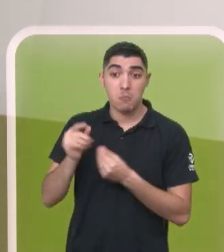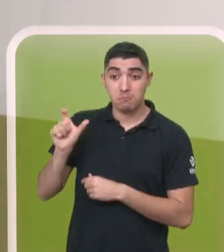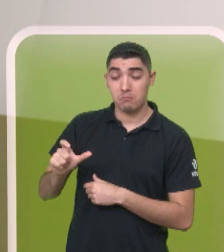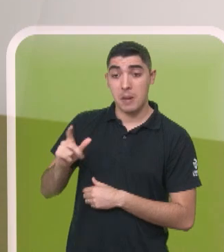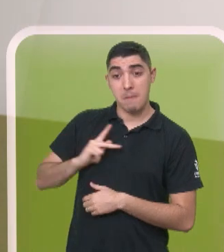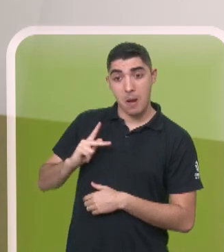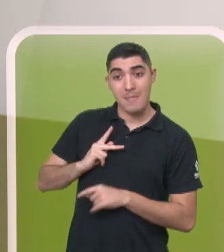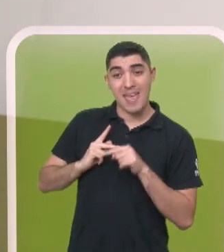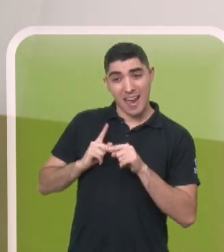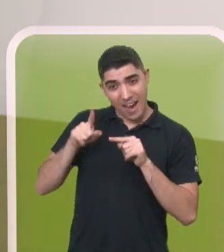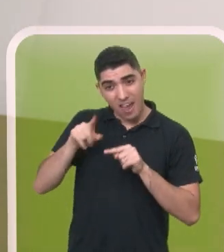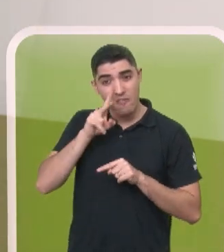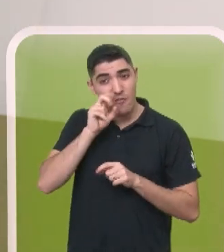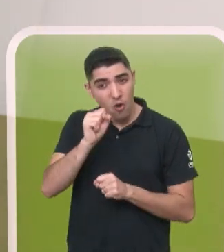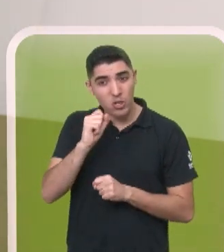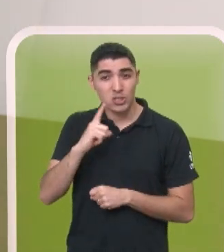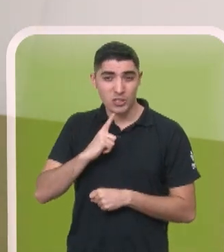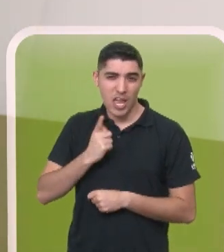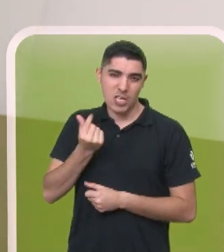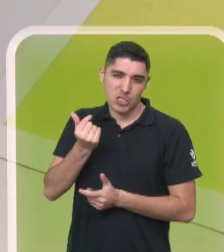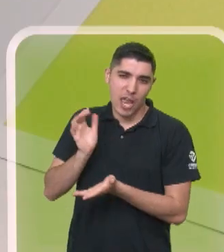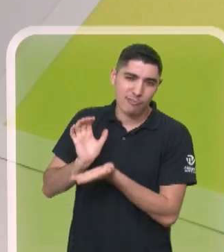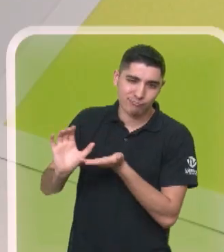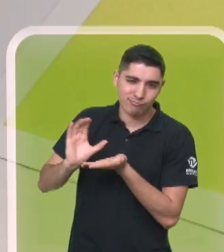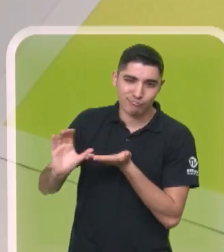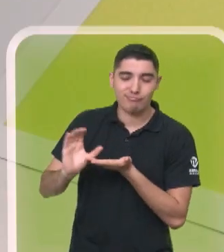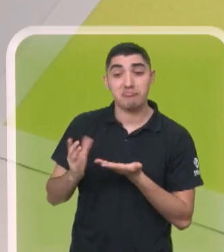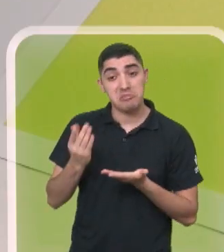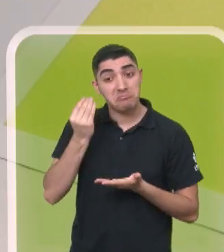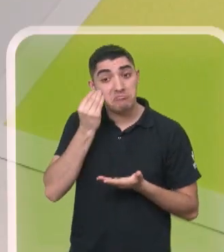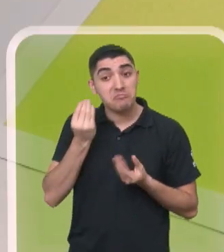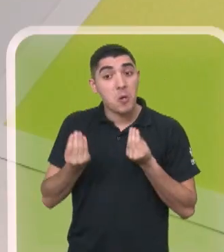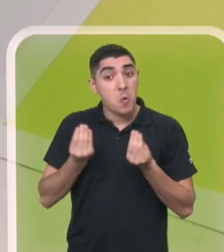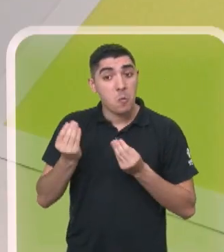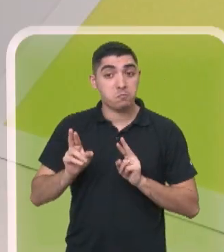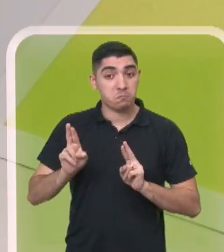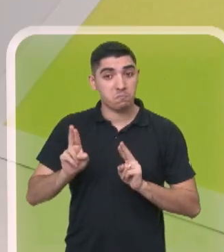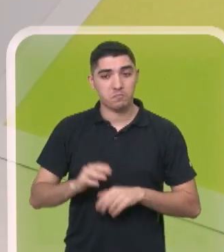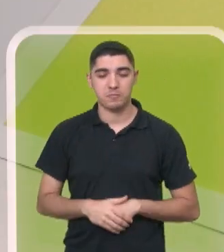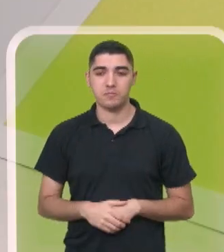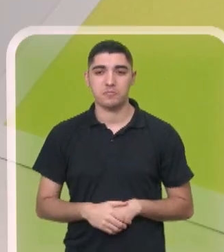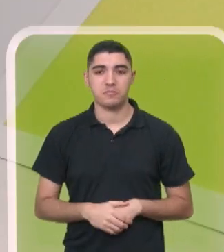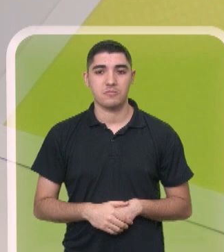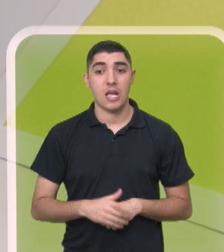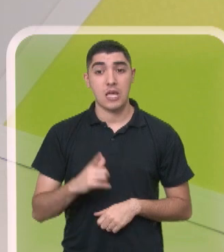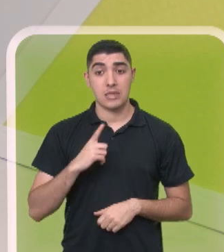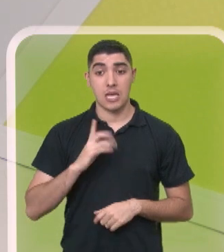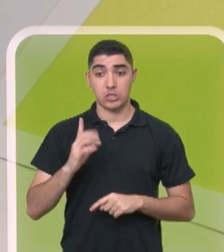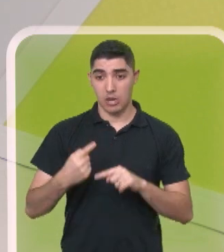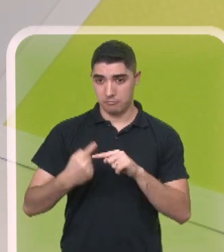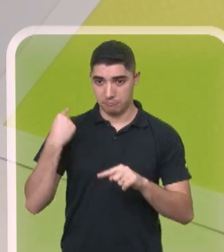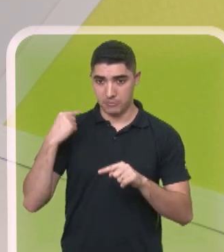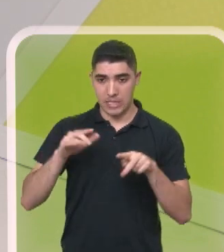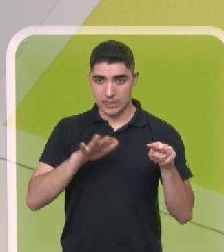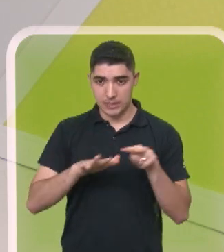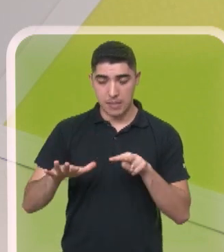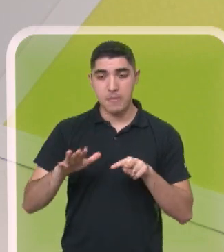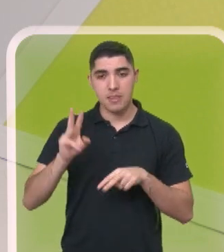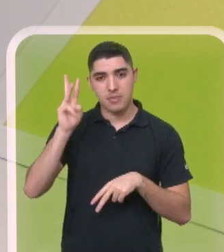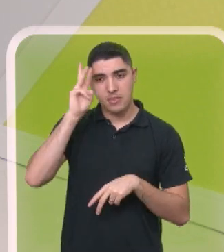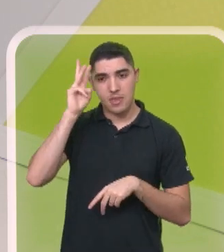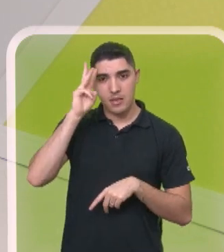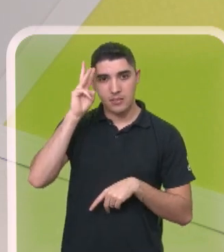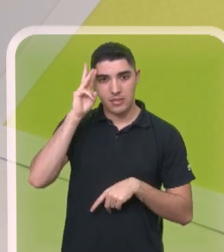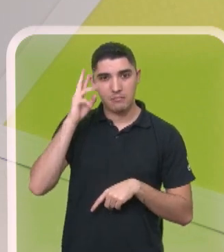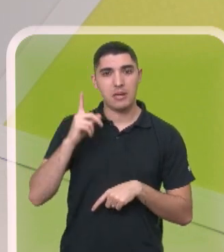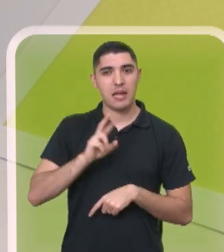como tem investimento, é favorito para esse jogo. Brunão, vamos dar uma olhadinha aqui, já tivemos jogos aí nesse meio de semana, tivemos aí na terça-feira o Bragantino,